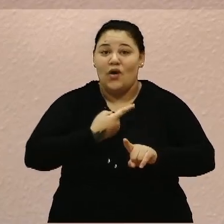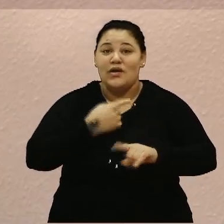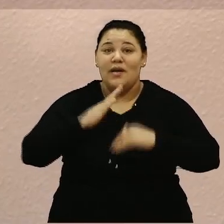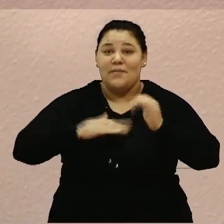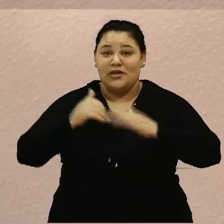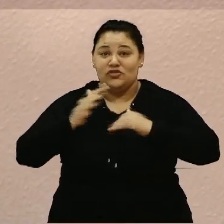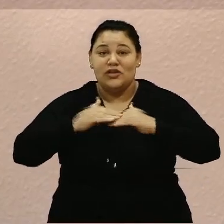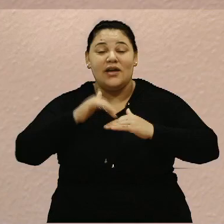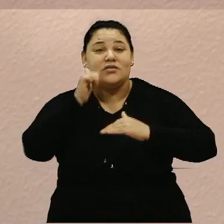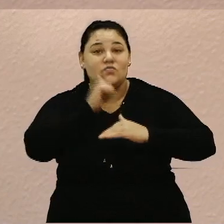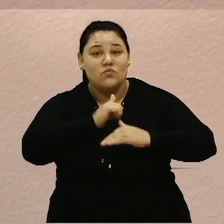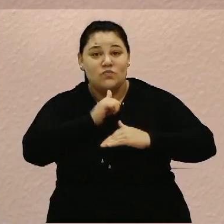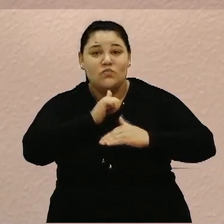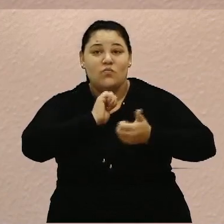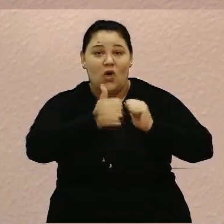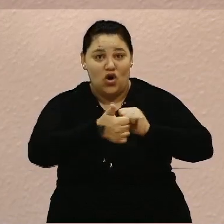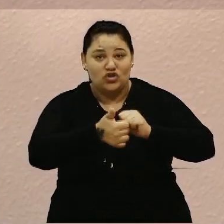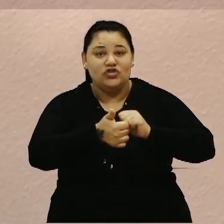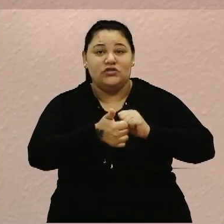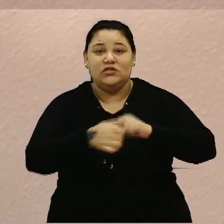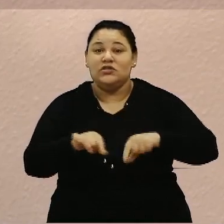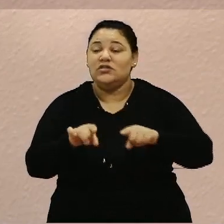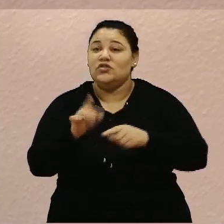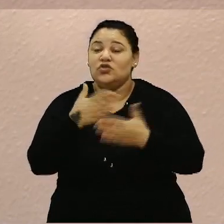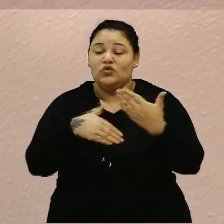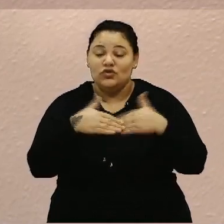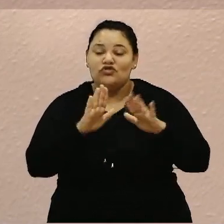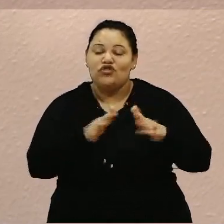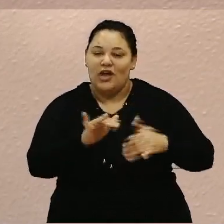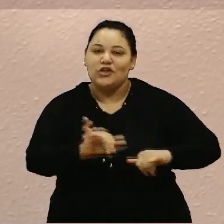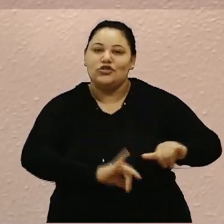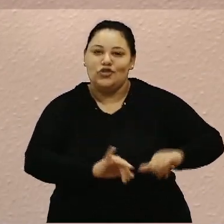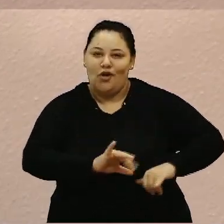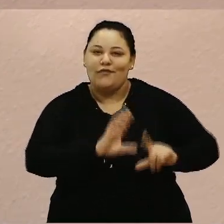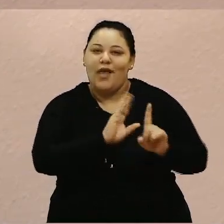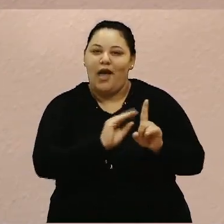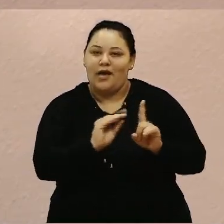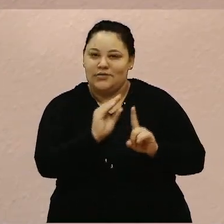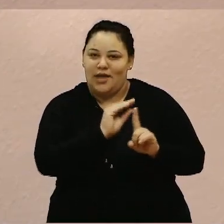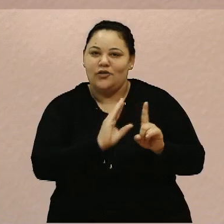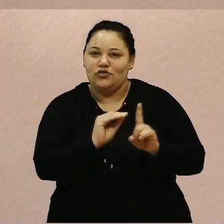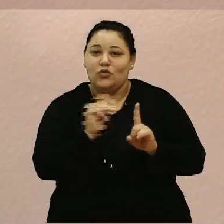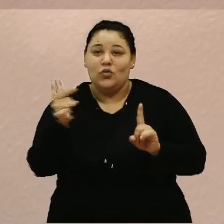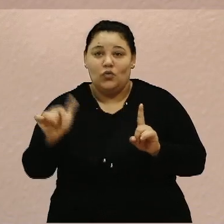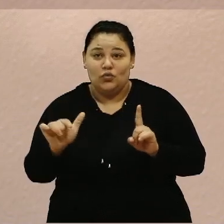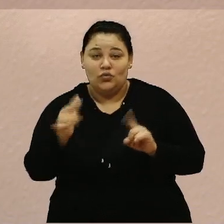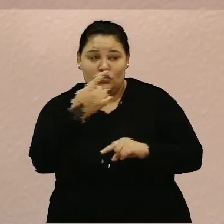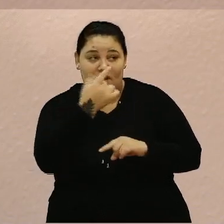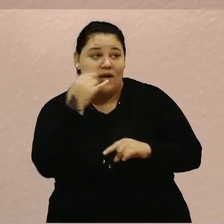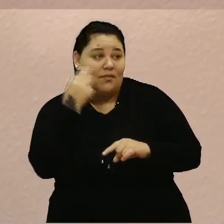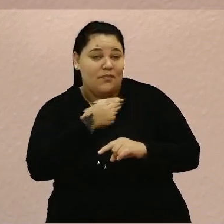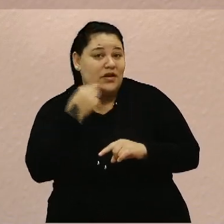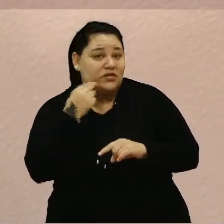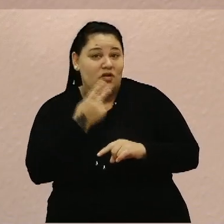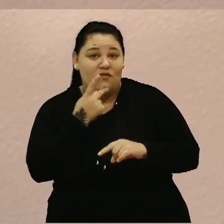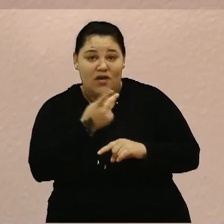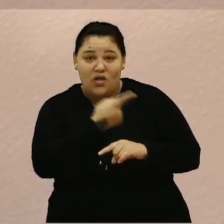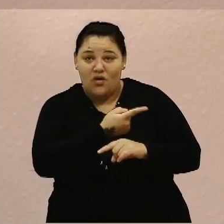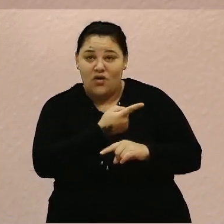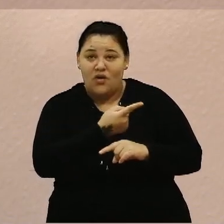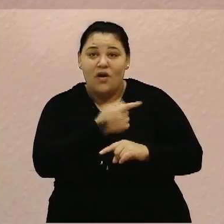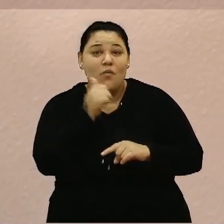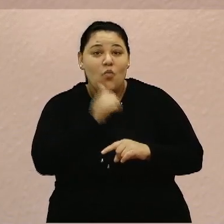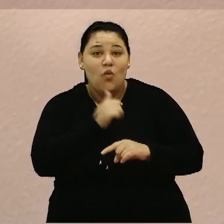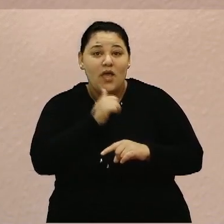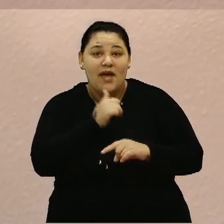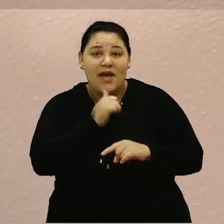falou sobre isso em outra ocasião, já sofremos esse tipo de assédio. Outro dia a vereadora Marisol Santos comentou sobre as mulheres que praticam, por